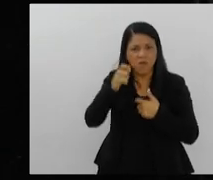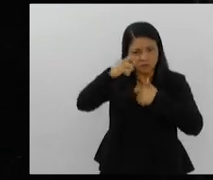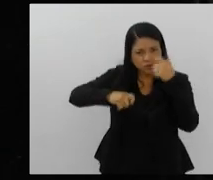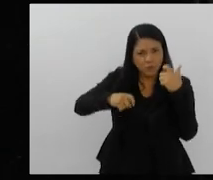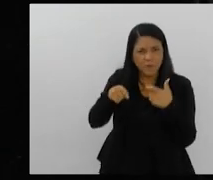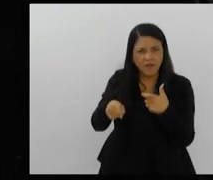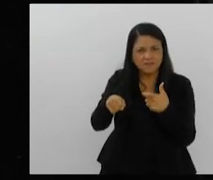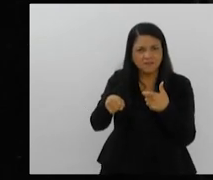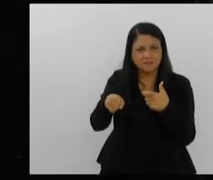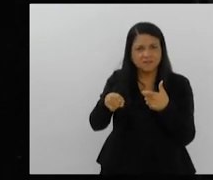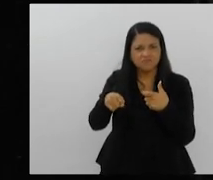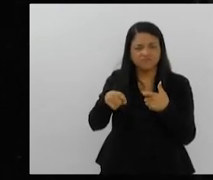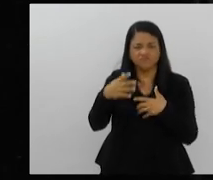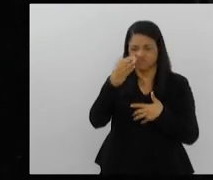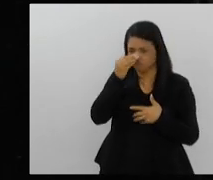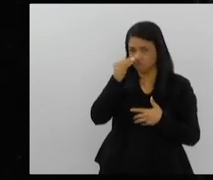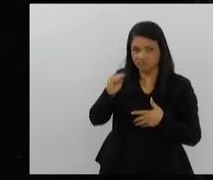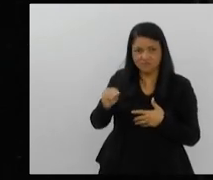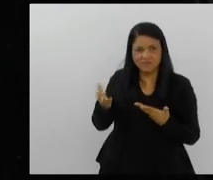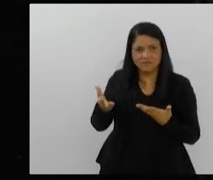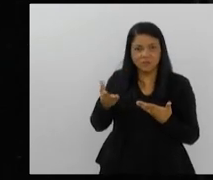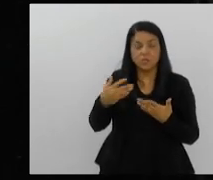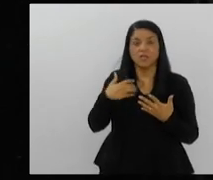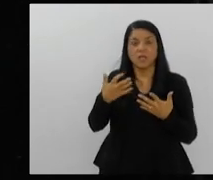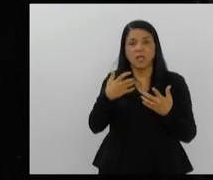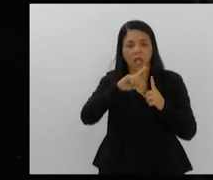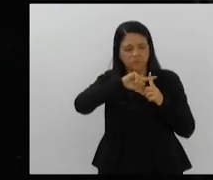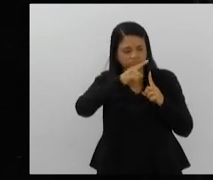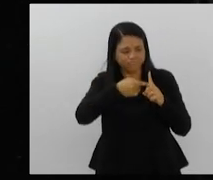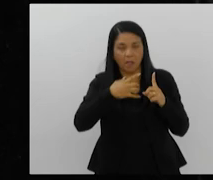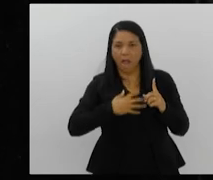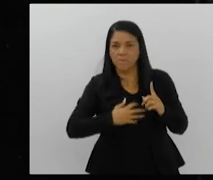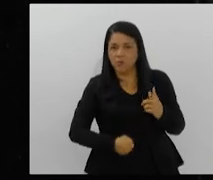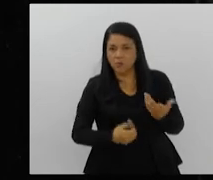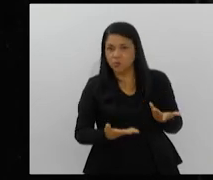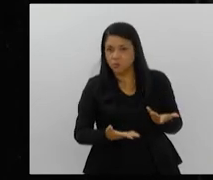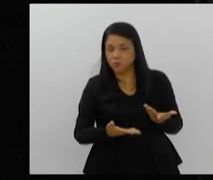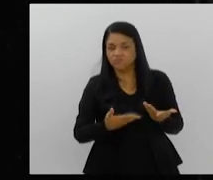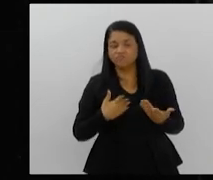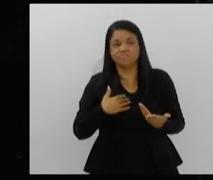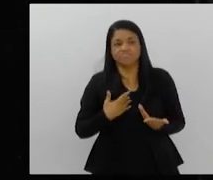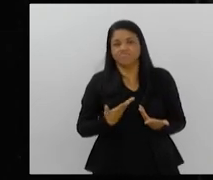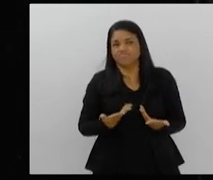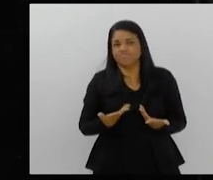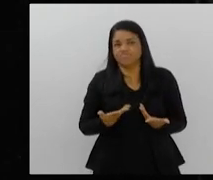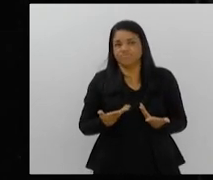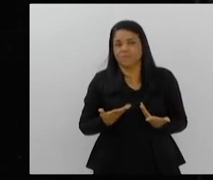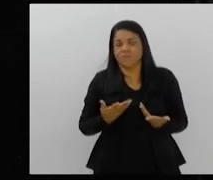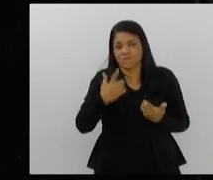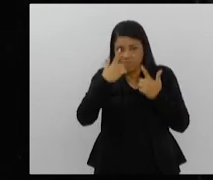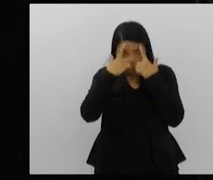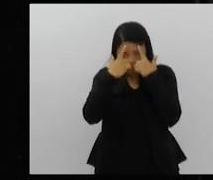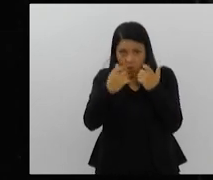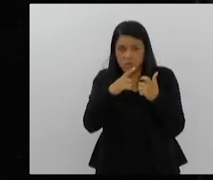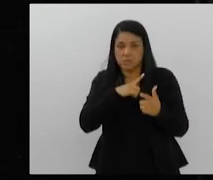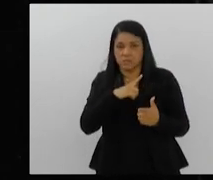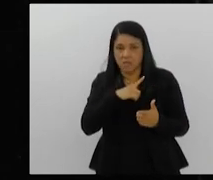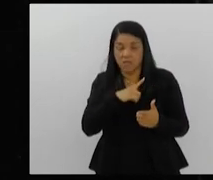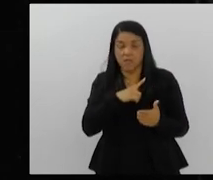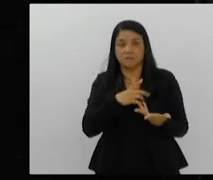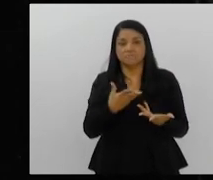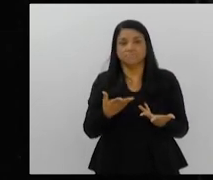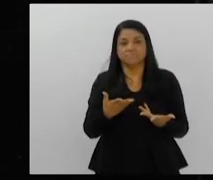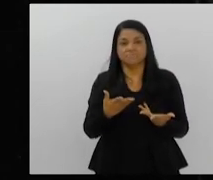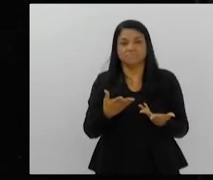assim, quer interromper uma gravidez que indesejada e de tamanha violência, se